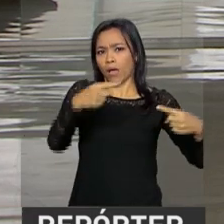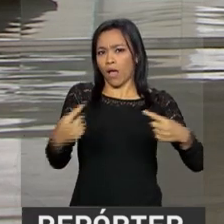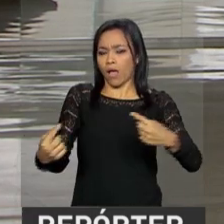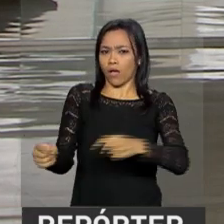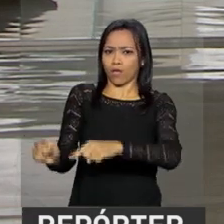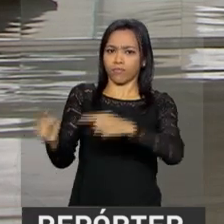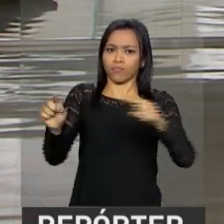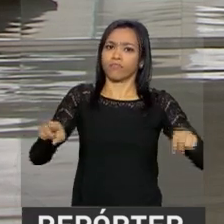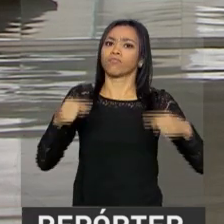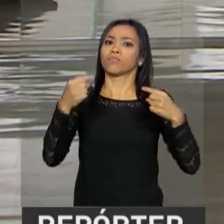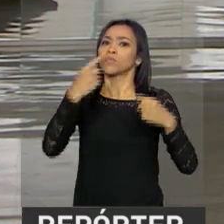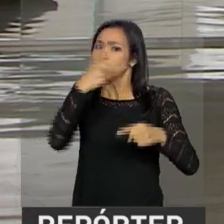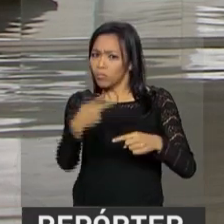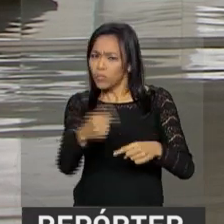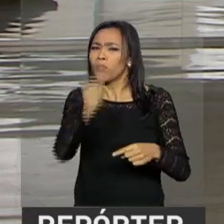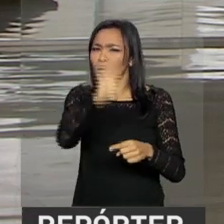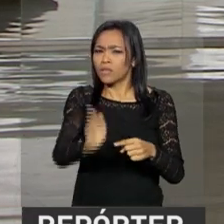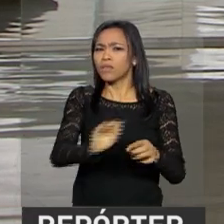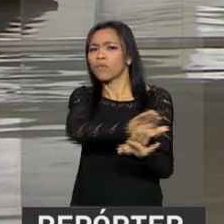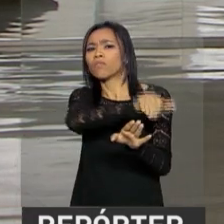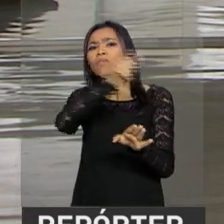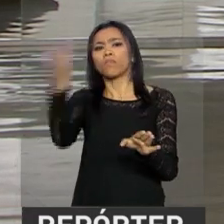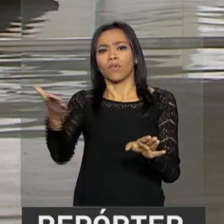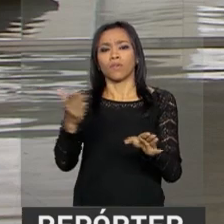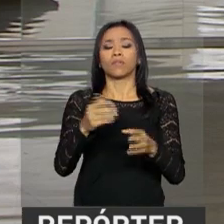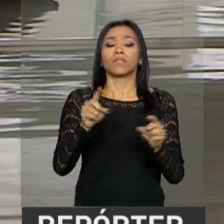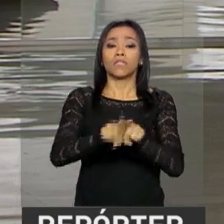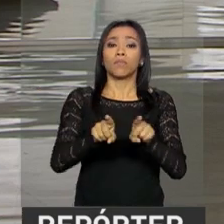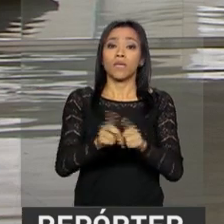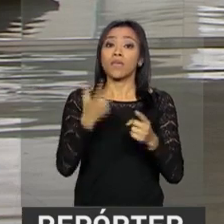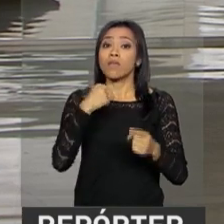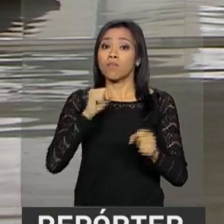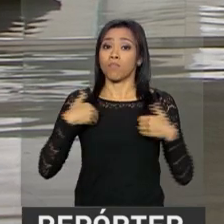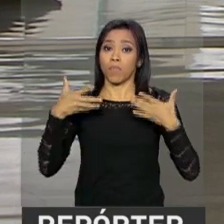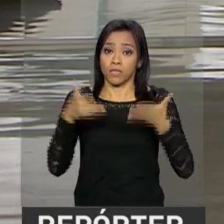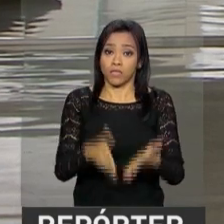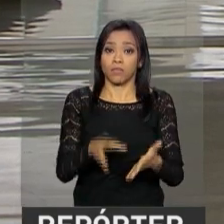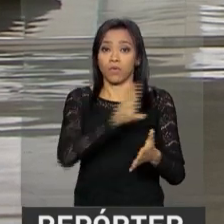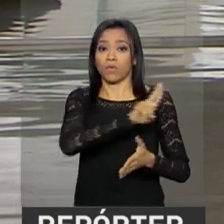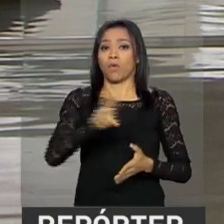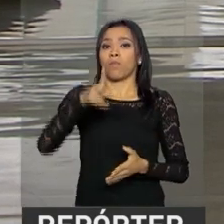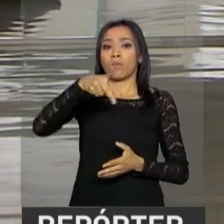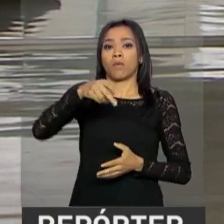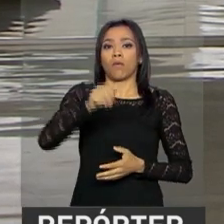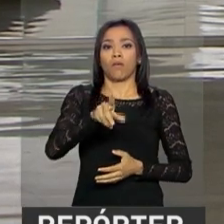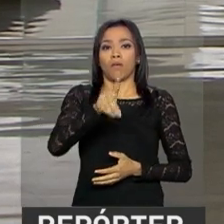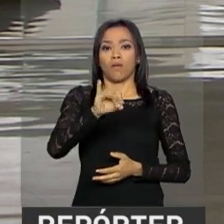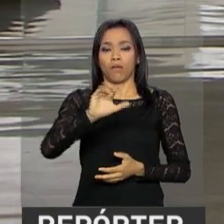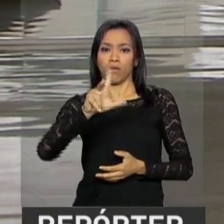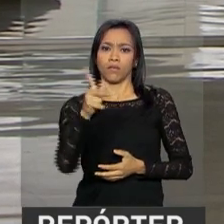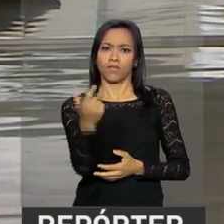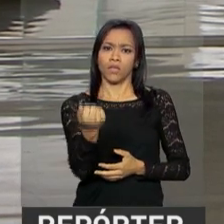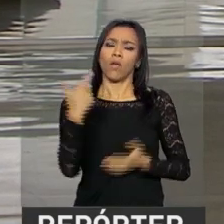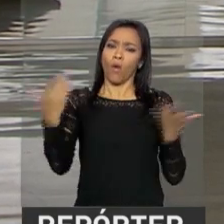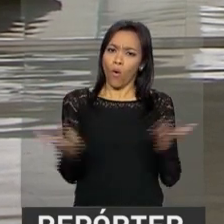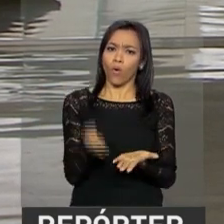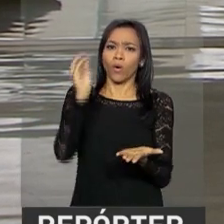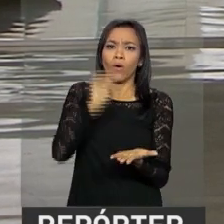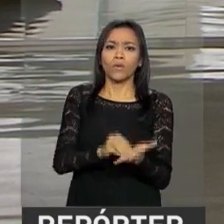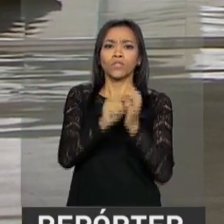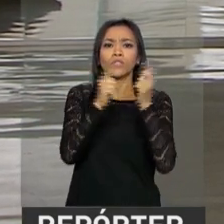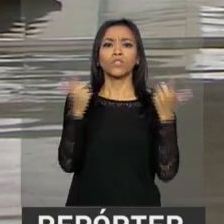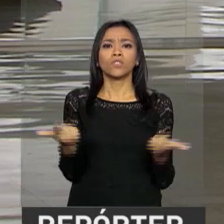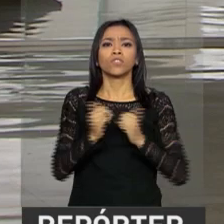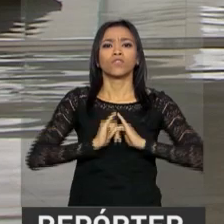também participa dessa reunião é o ministro-chefe da Casa Civil, Eliseu Padilha. Isso porque foi publicado hoje no Diário Oficial da União um